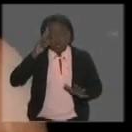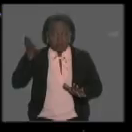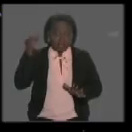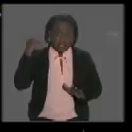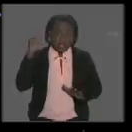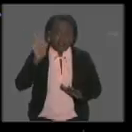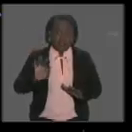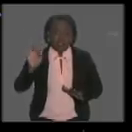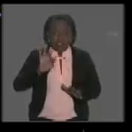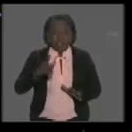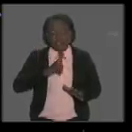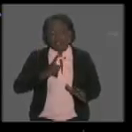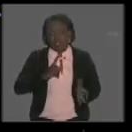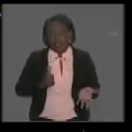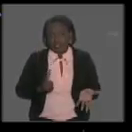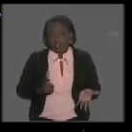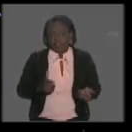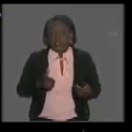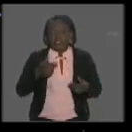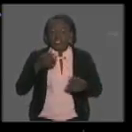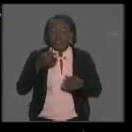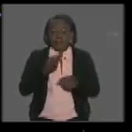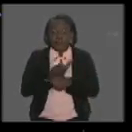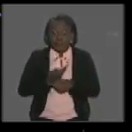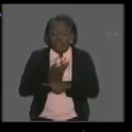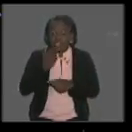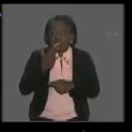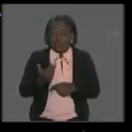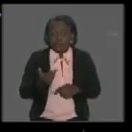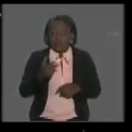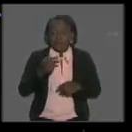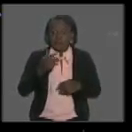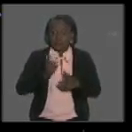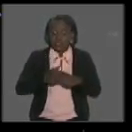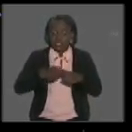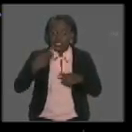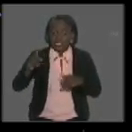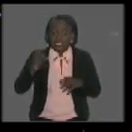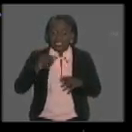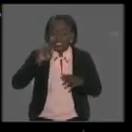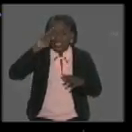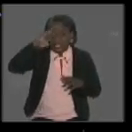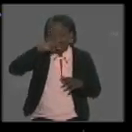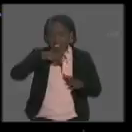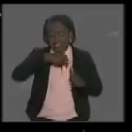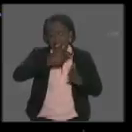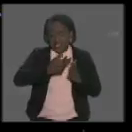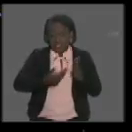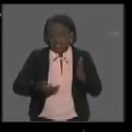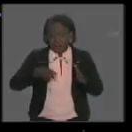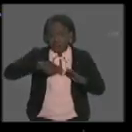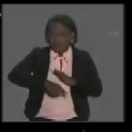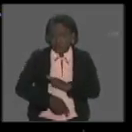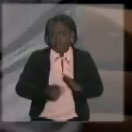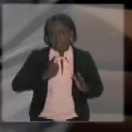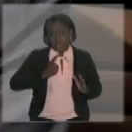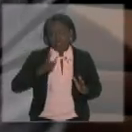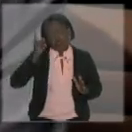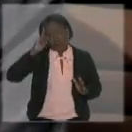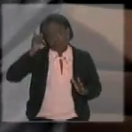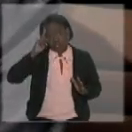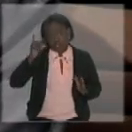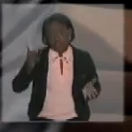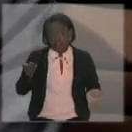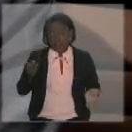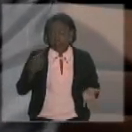história acadêmica, né? Na verdade, a gente está buscando linguagens para pensar essas complexidades que são vividas, né? Que são resistidas todo dia. Que existem, que está aí